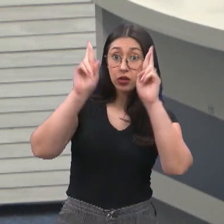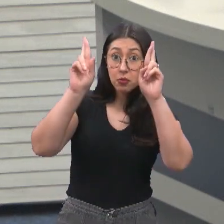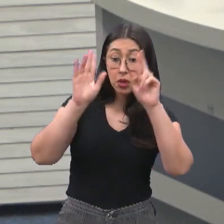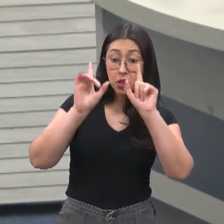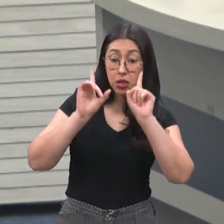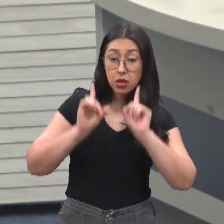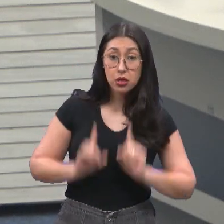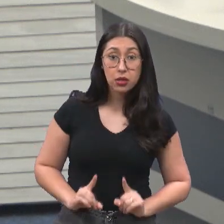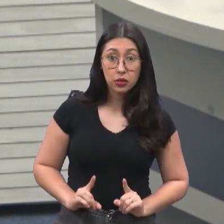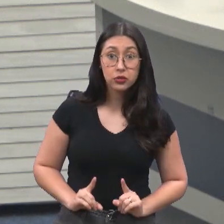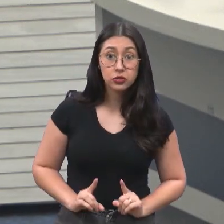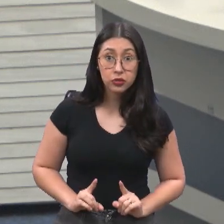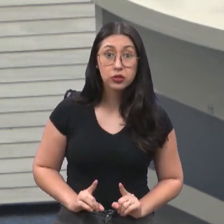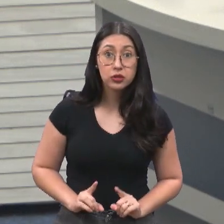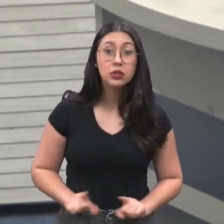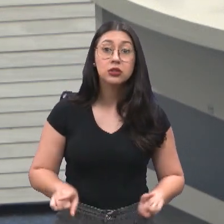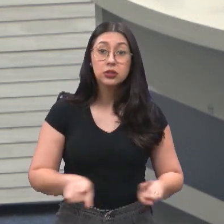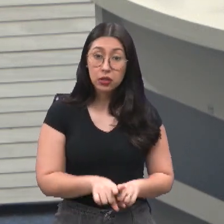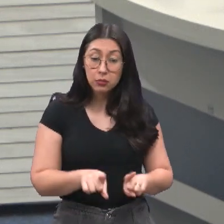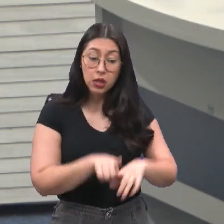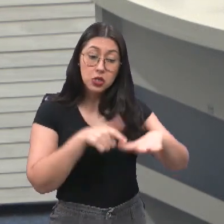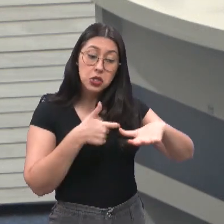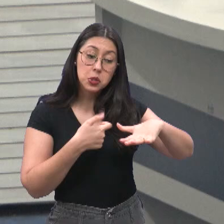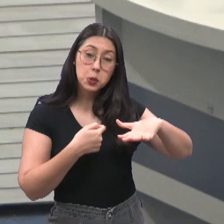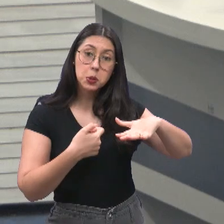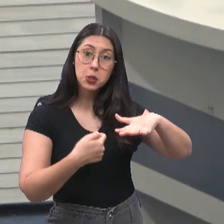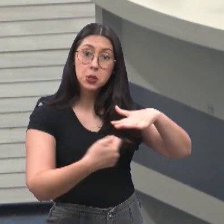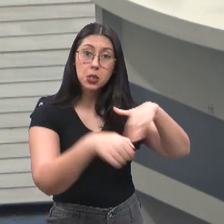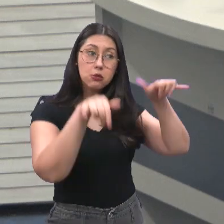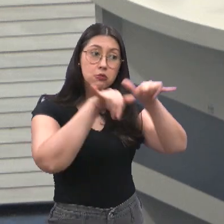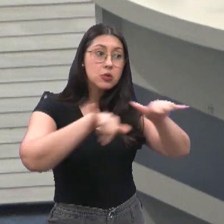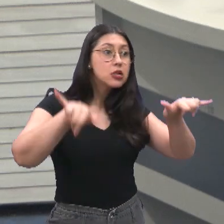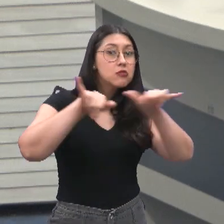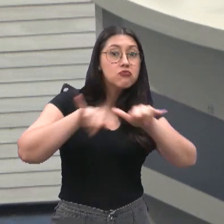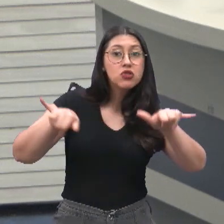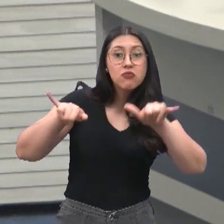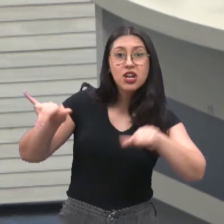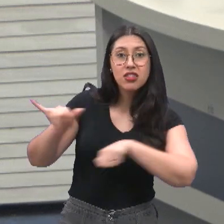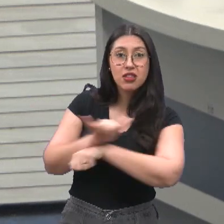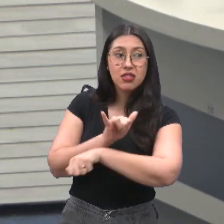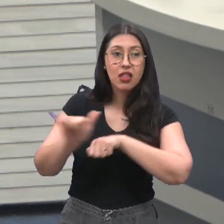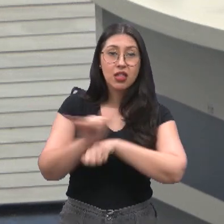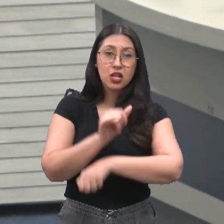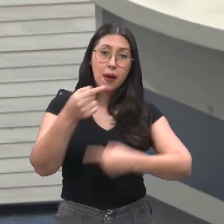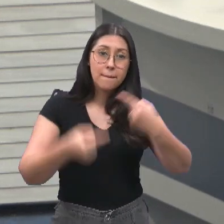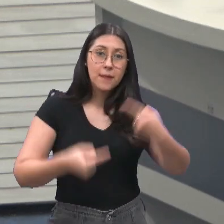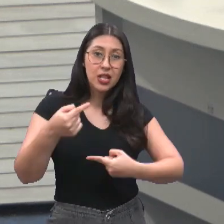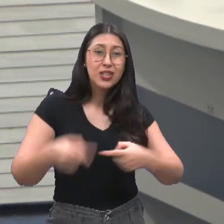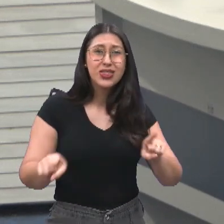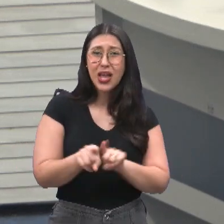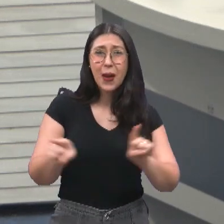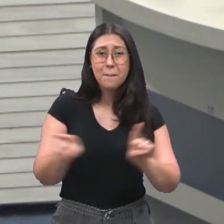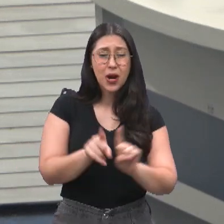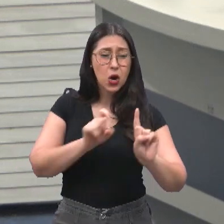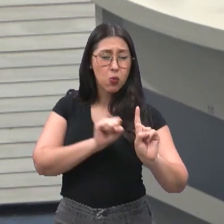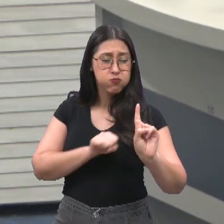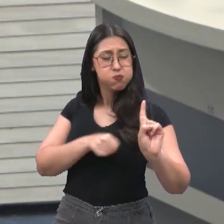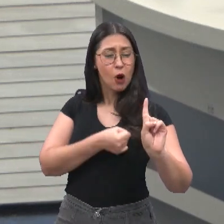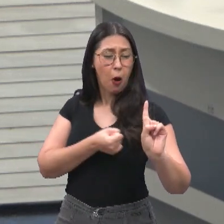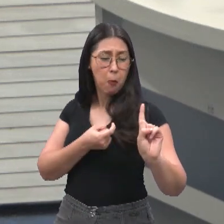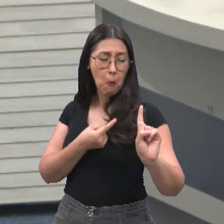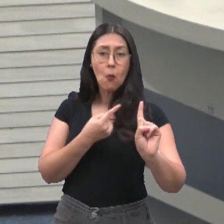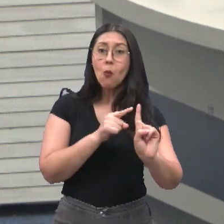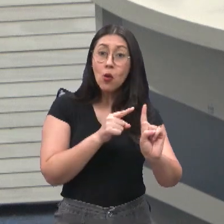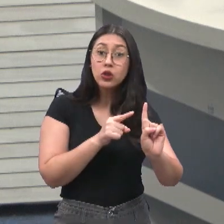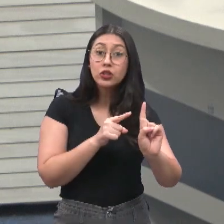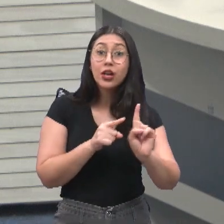pessoas, o uso de fake news como arma política e a misoginia, disfarçadas